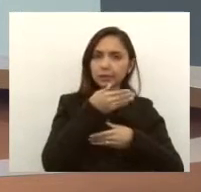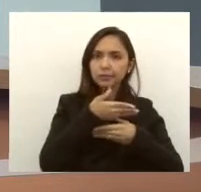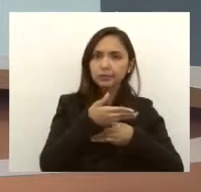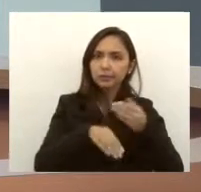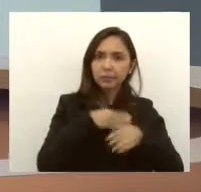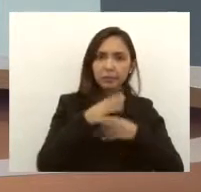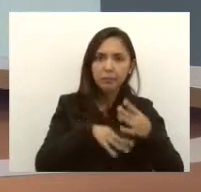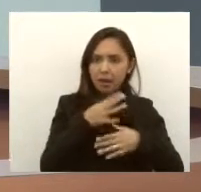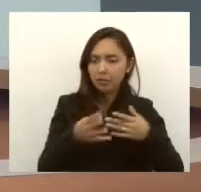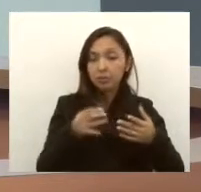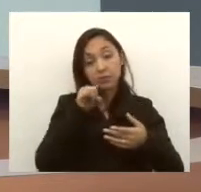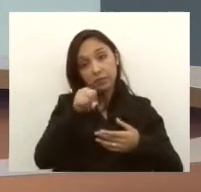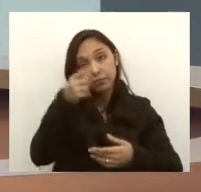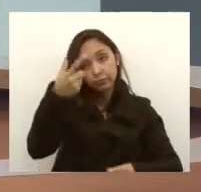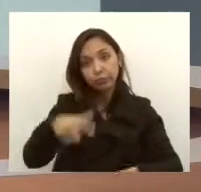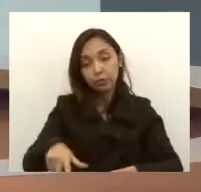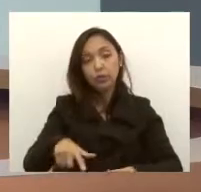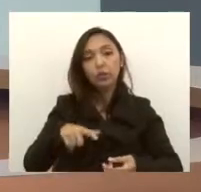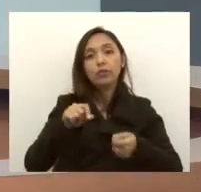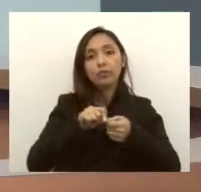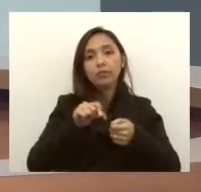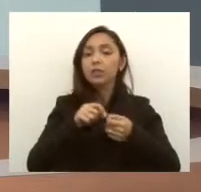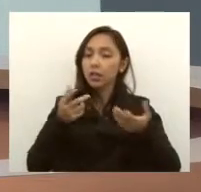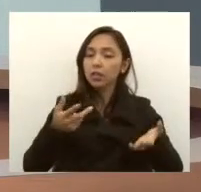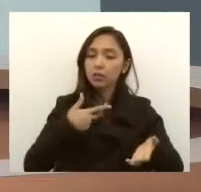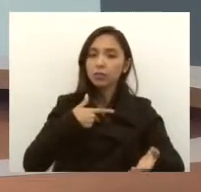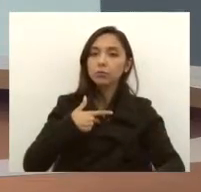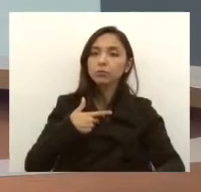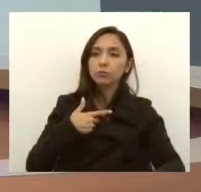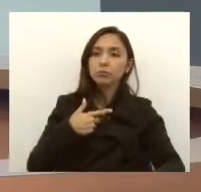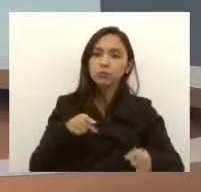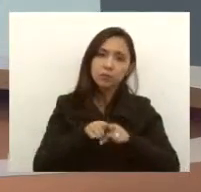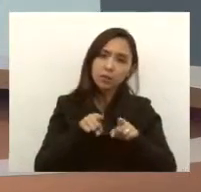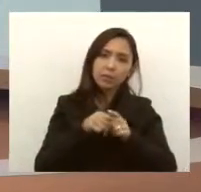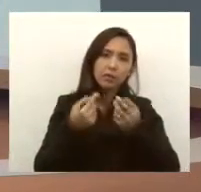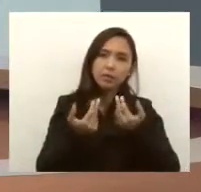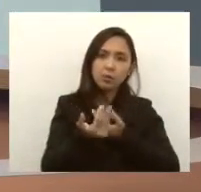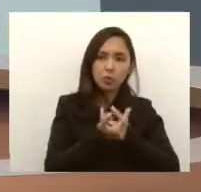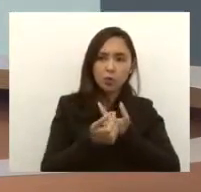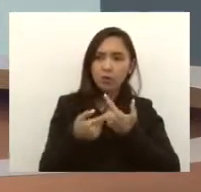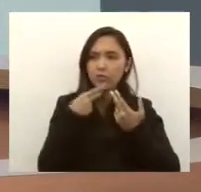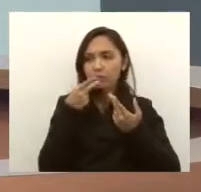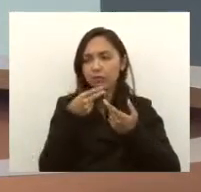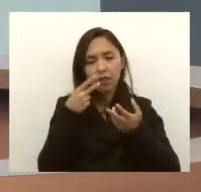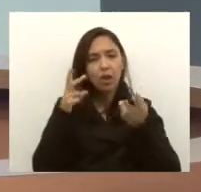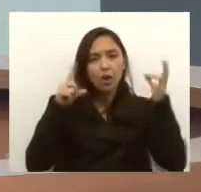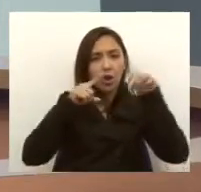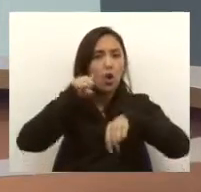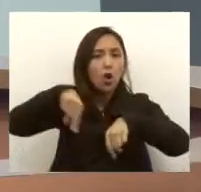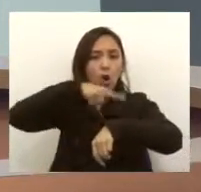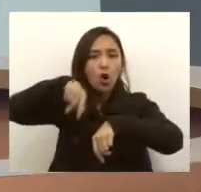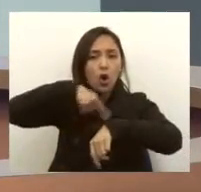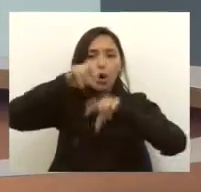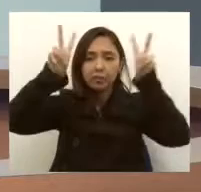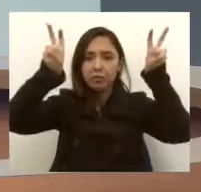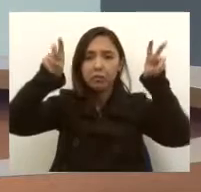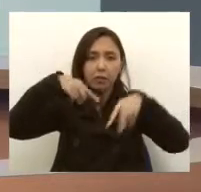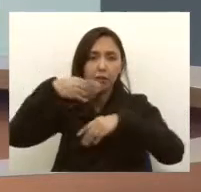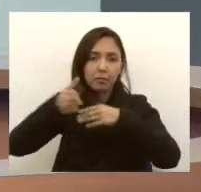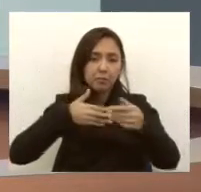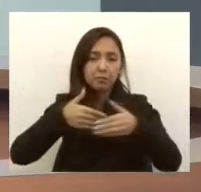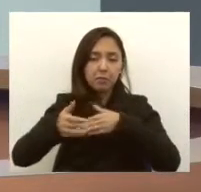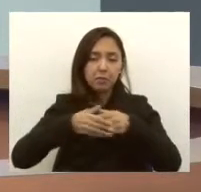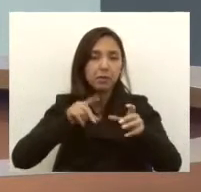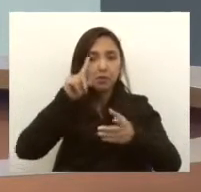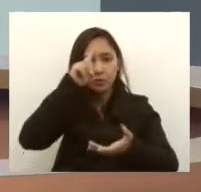né? Porque aí, se eles fizerem isso, eu me sinto no direito de fazer também e posso ficar aqui falando sobre horas, sobre o tema que eu defini, né? Se eu